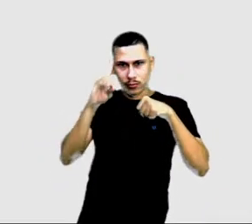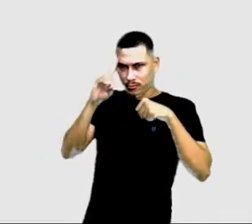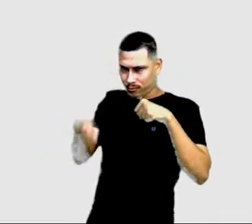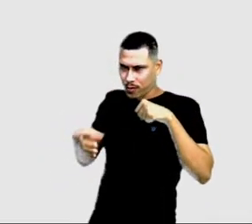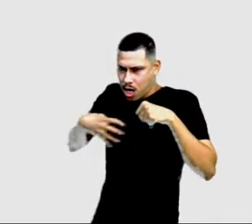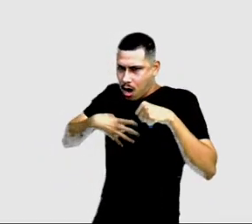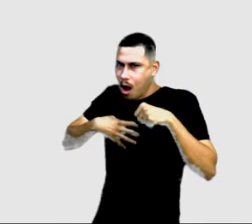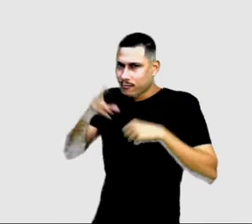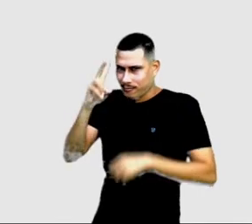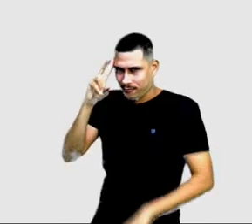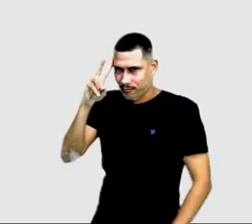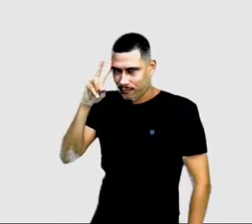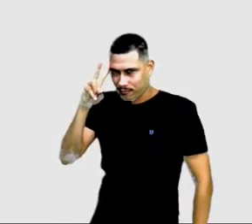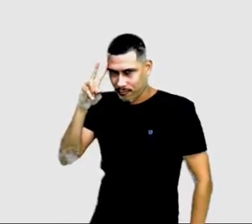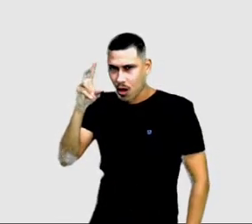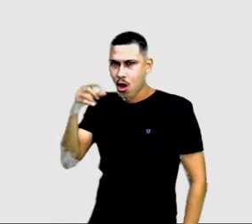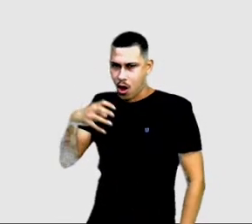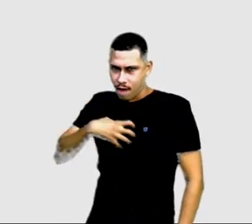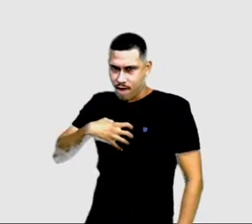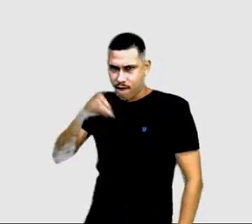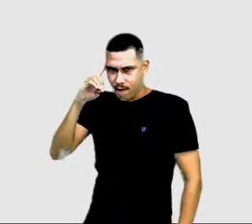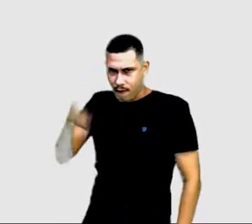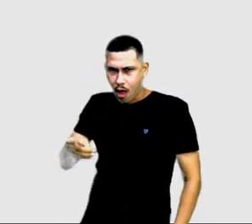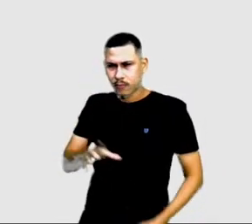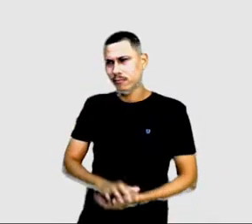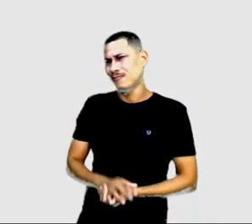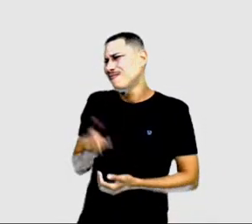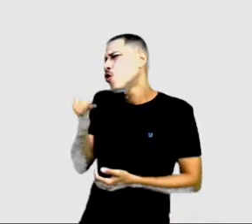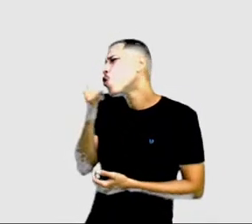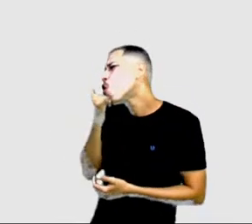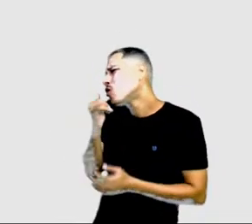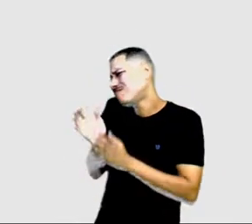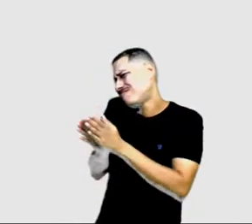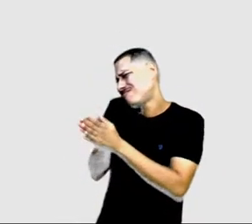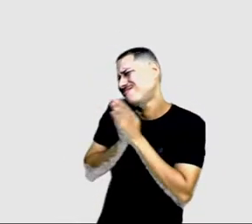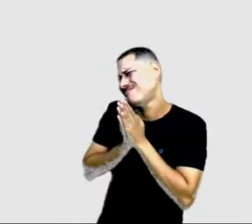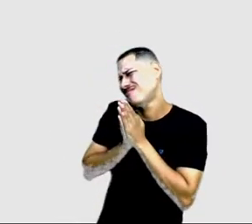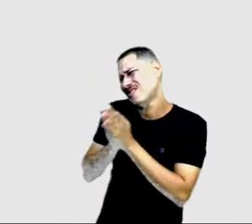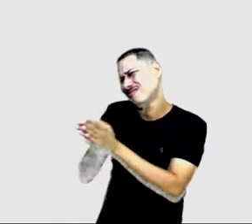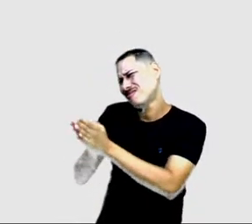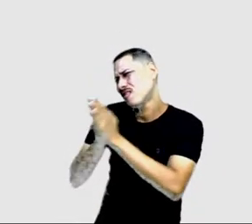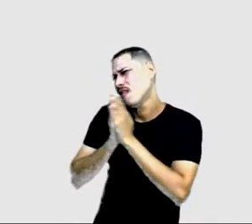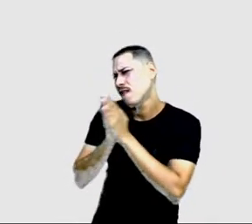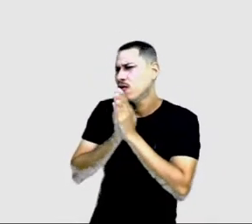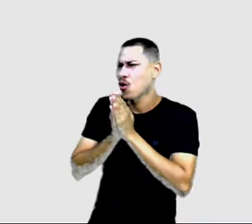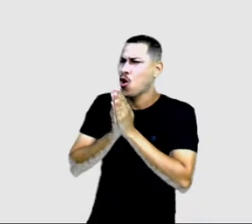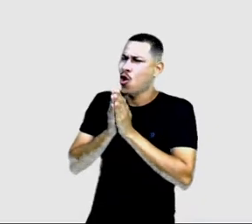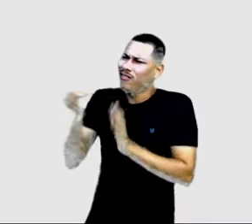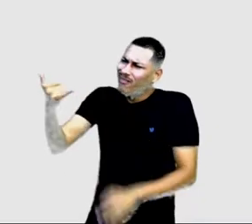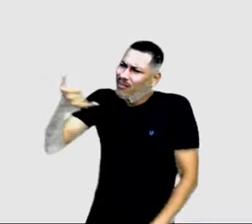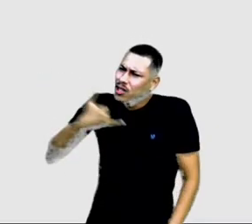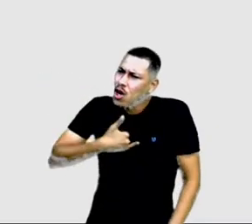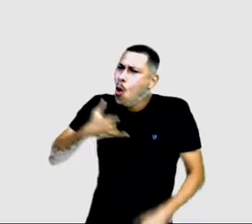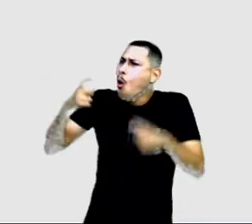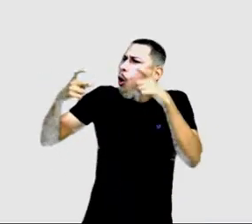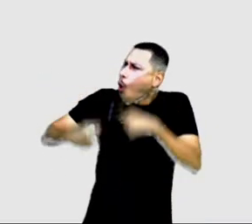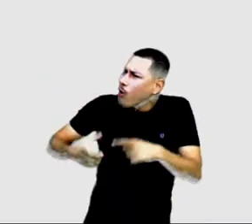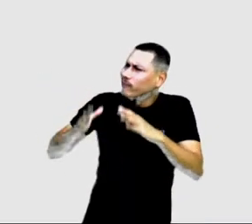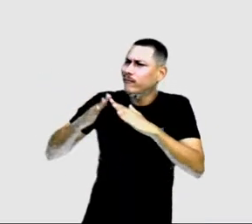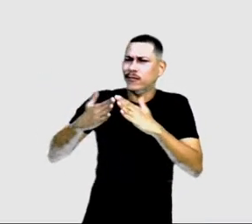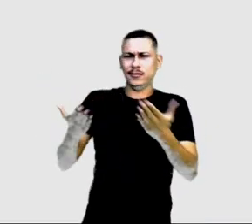está no modo imperativo. Perdoe-me, eu lhe imploro. Por favor, diga-me onde fica esta